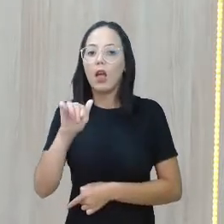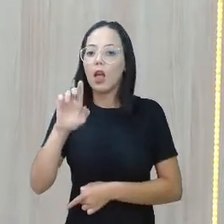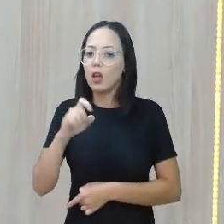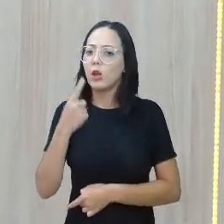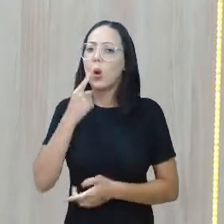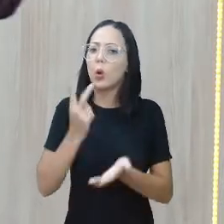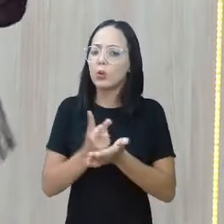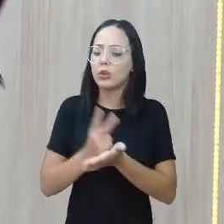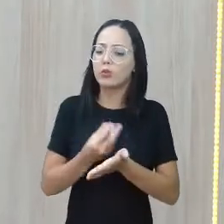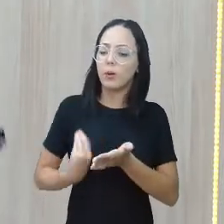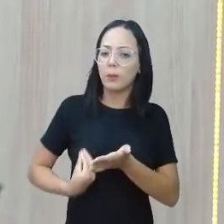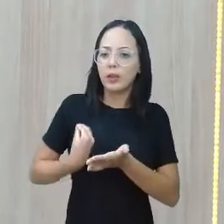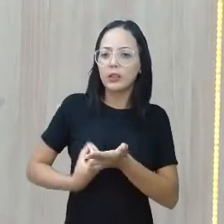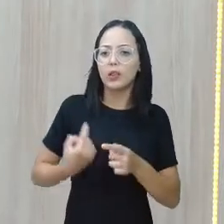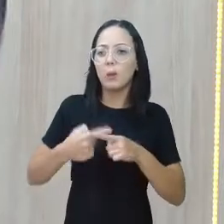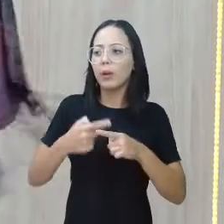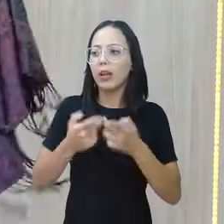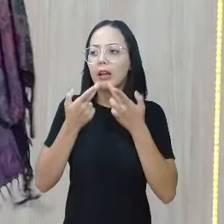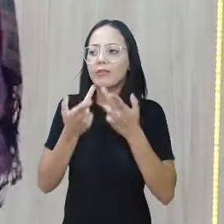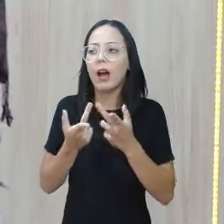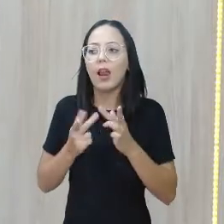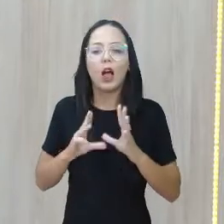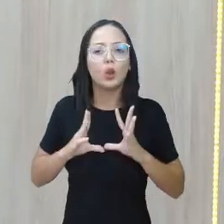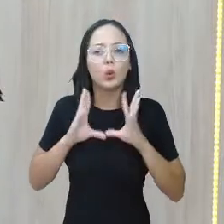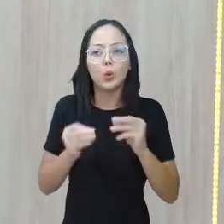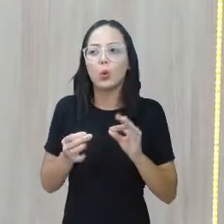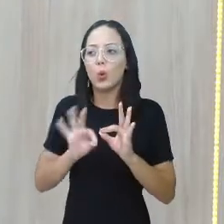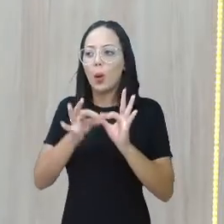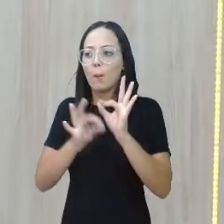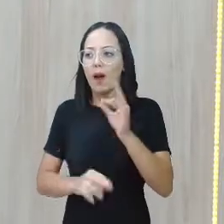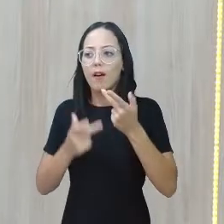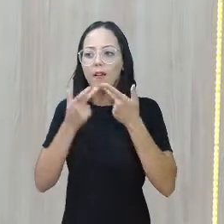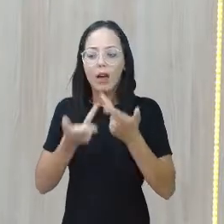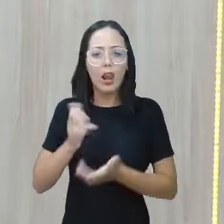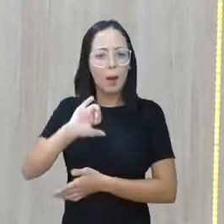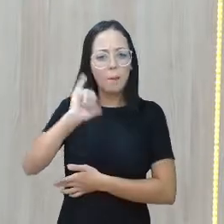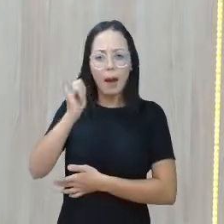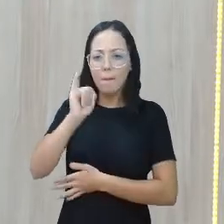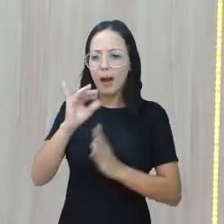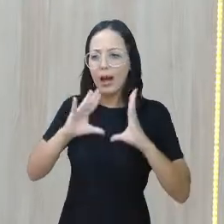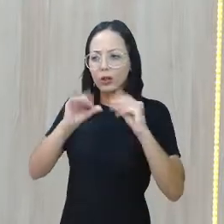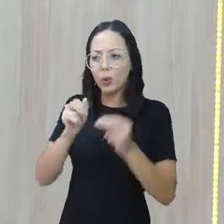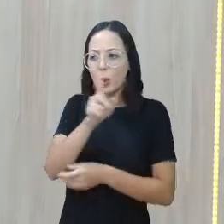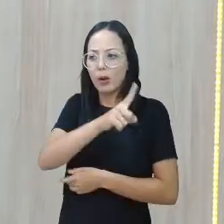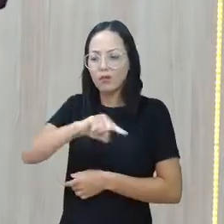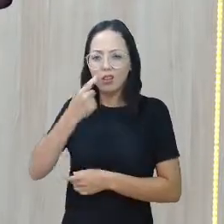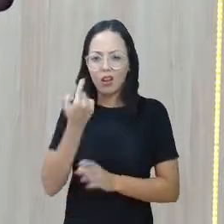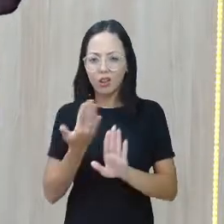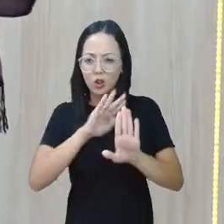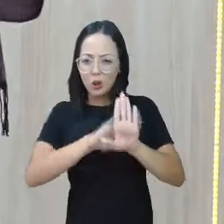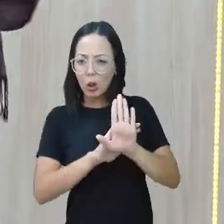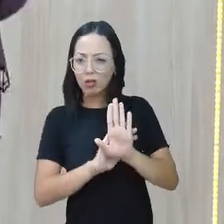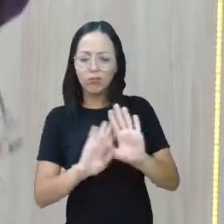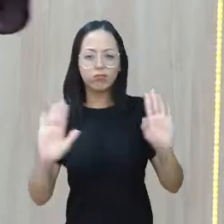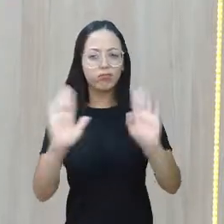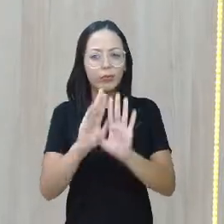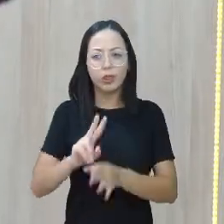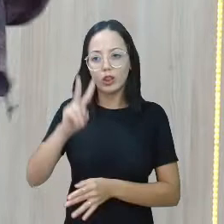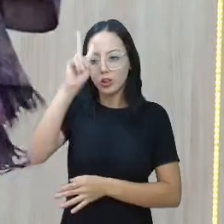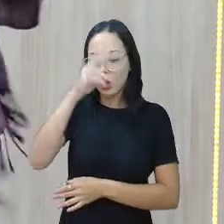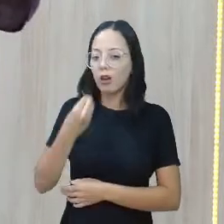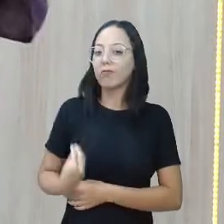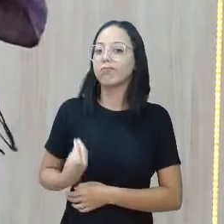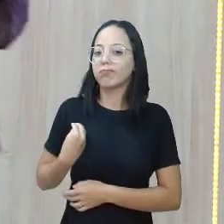Vai lá, eles falam tudo. Falam tudo, contam tudo para vocês. Ninguém aqui esconde nada, não. História é